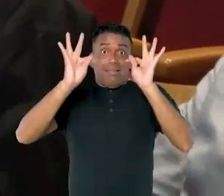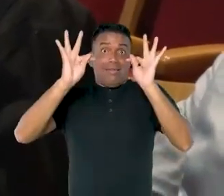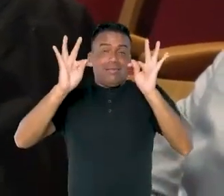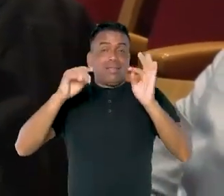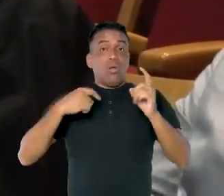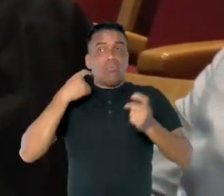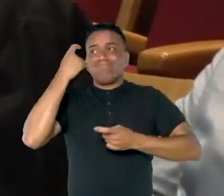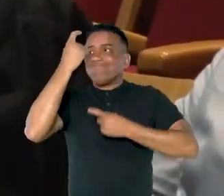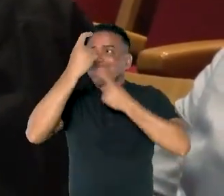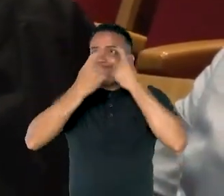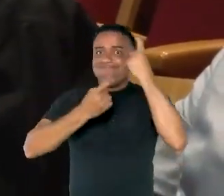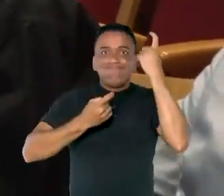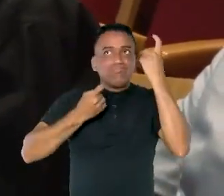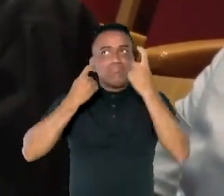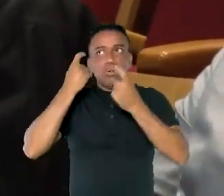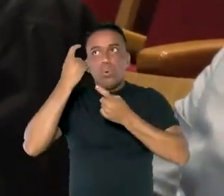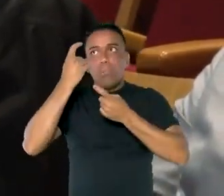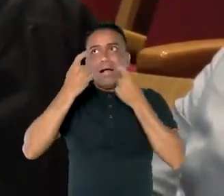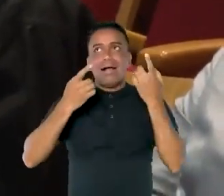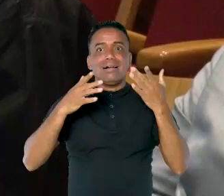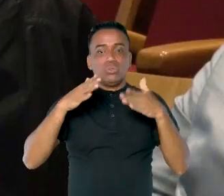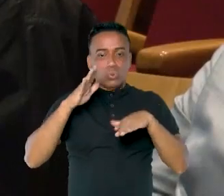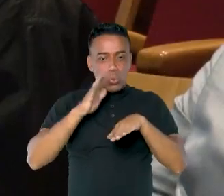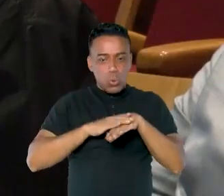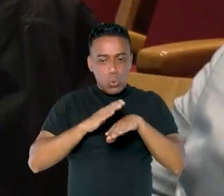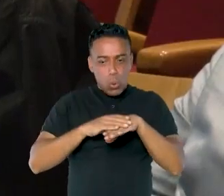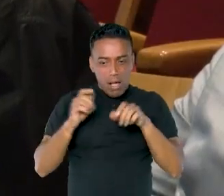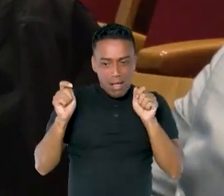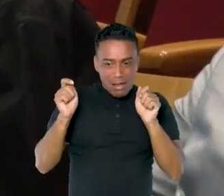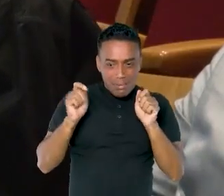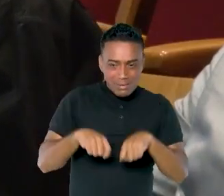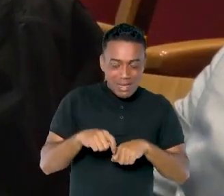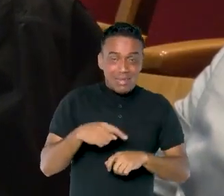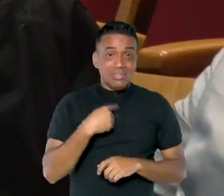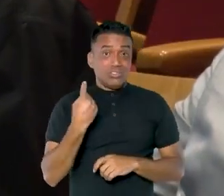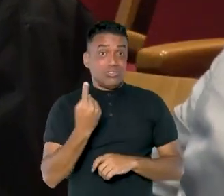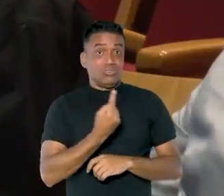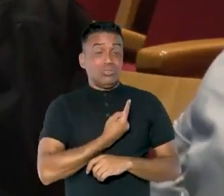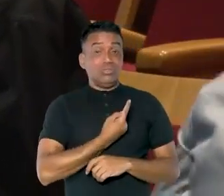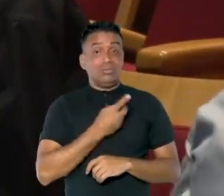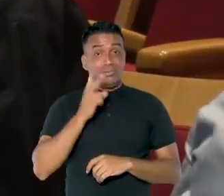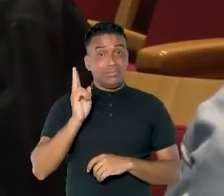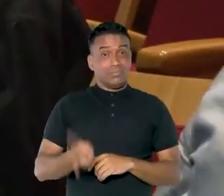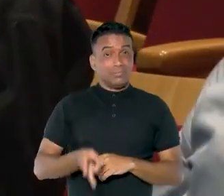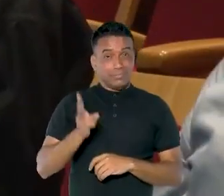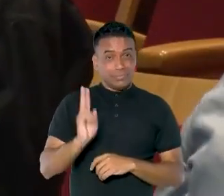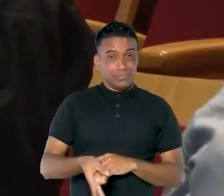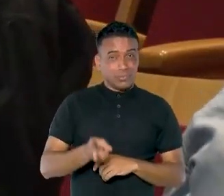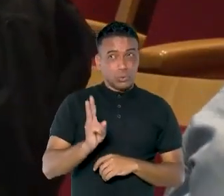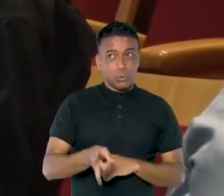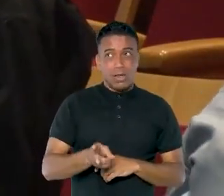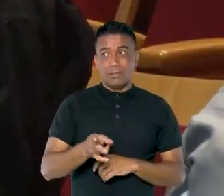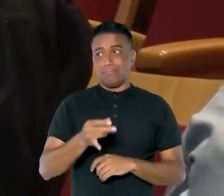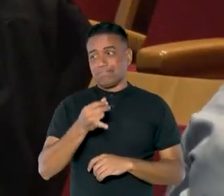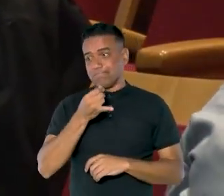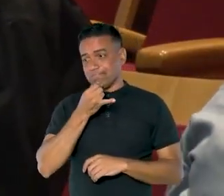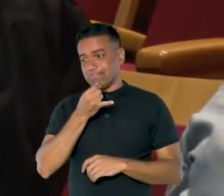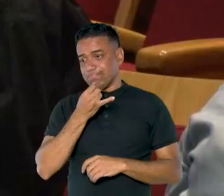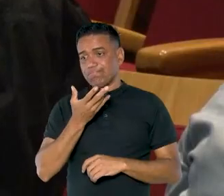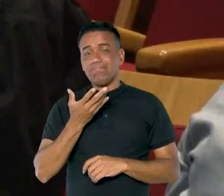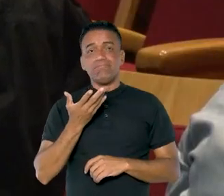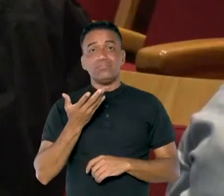preocupado com a capacidade de nós continuarmos